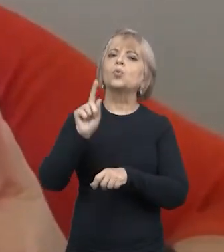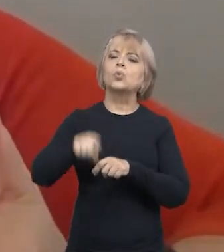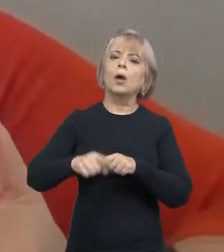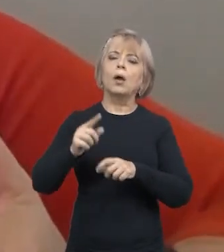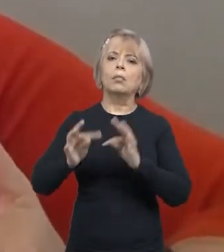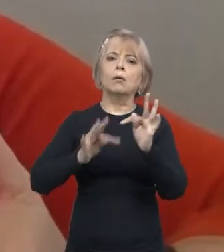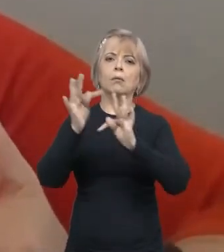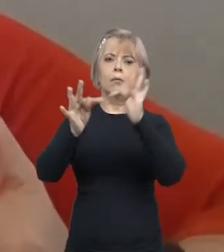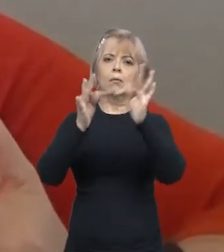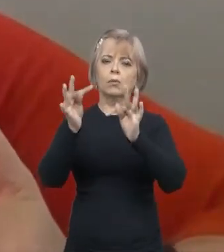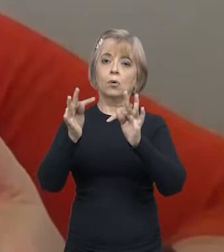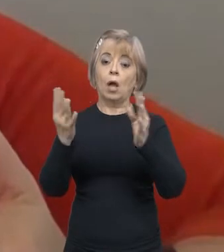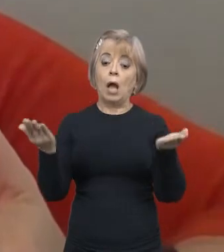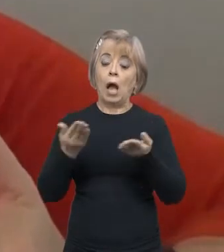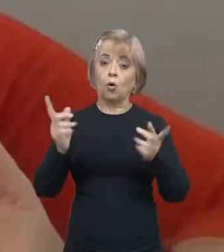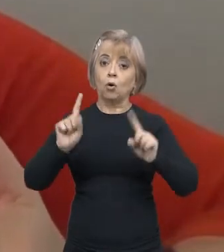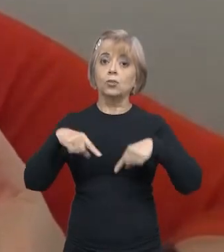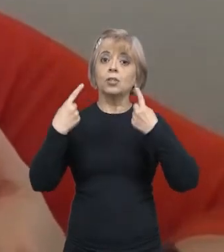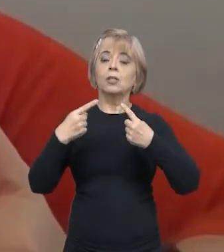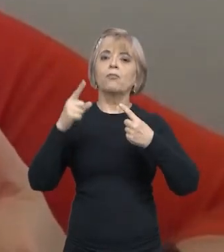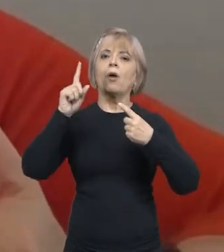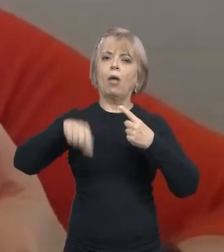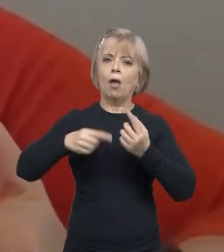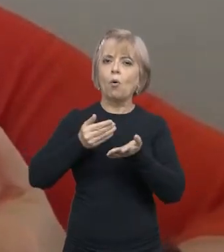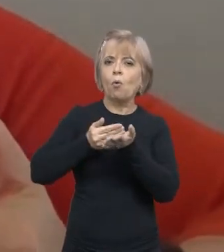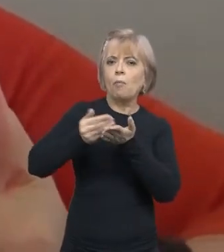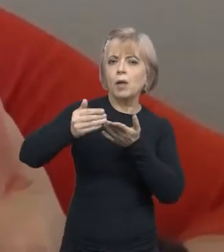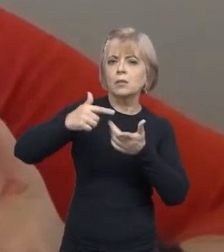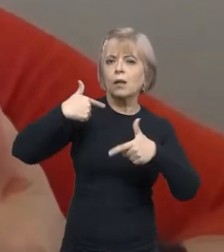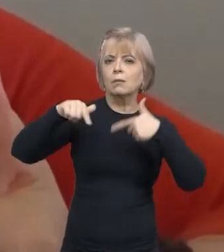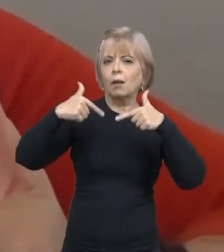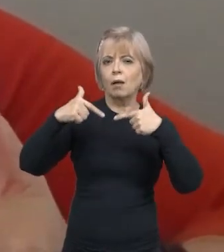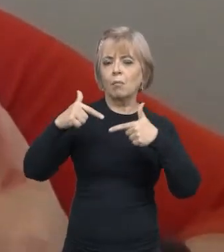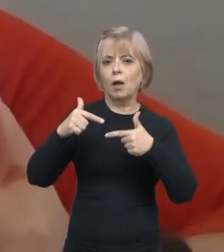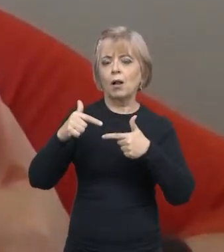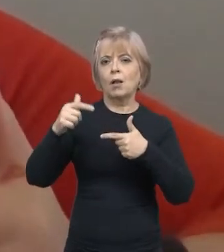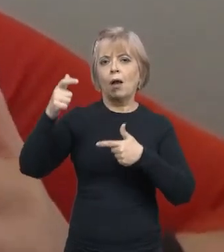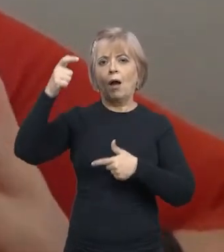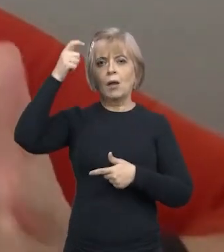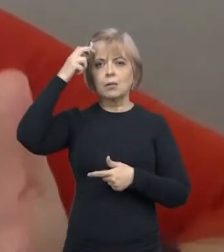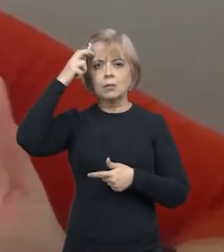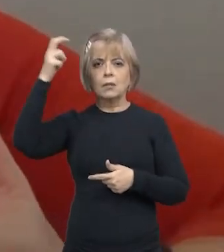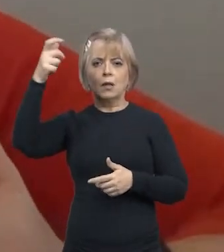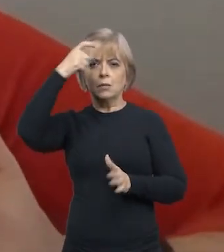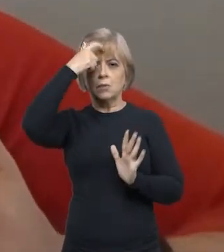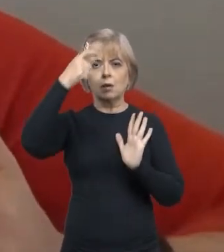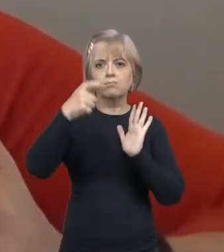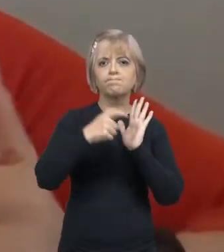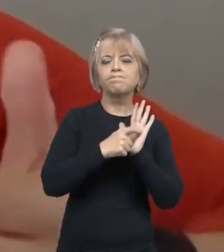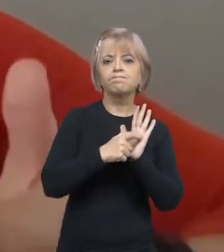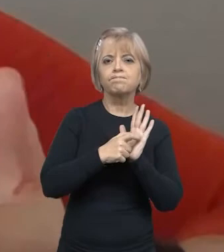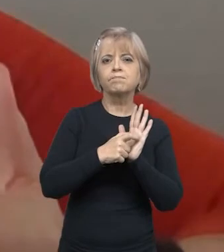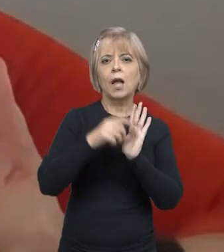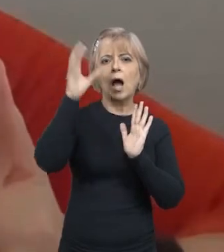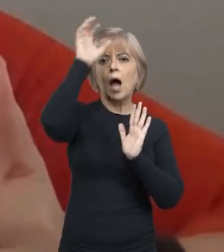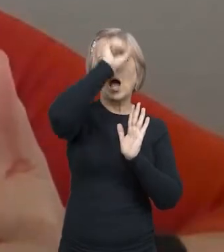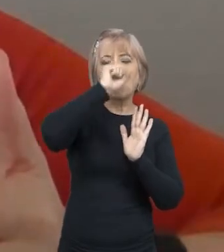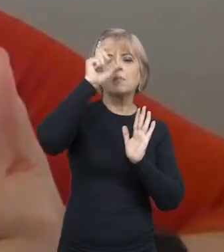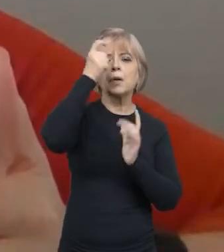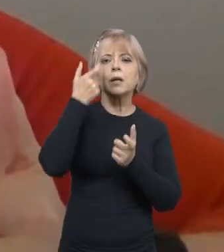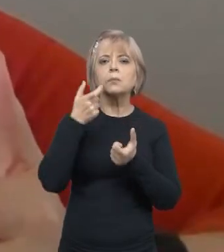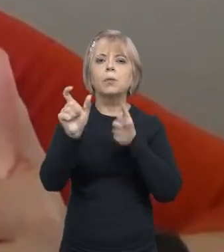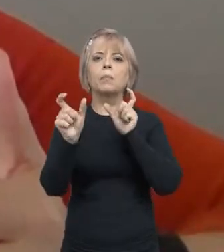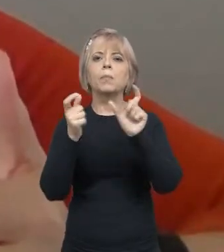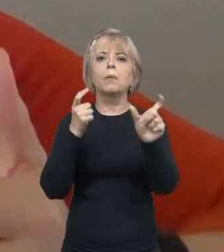desafio é colocar esse robô para funcionar da melhor forma possível. Como disse, a inteligência artificial, o robô ele aprende com as expressões que a